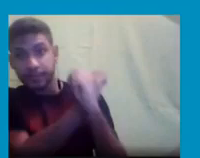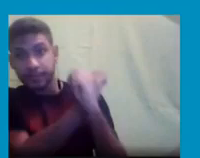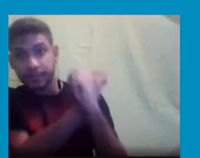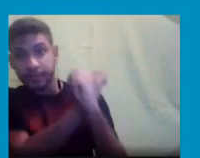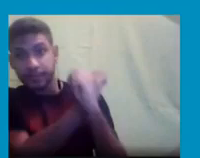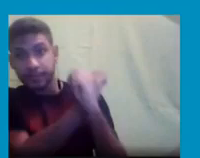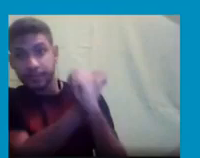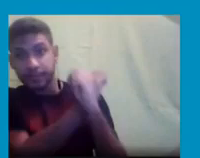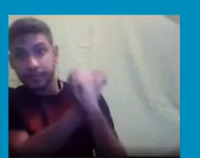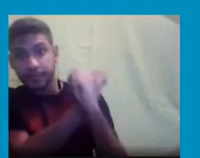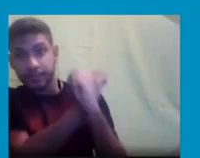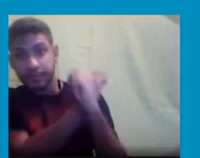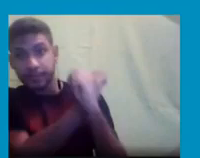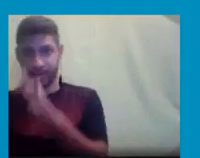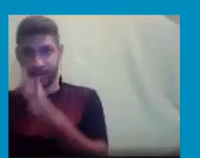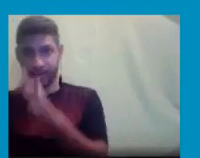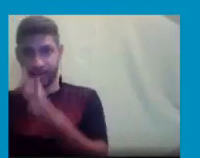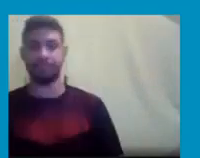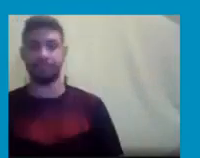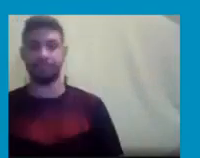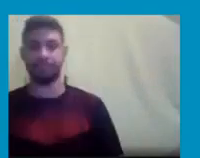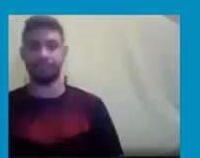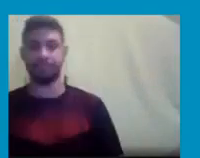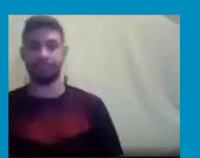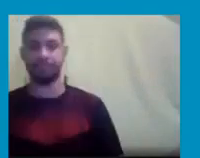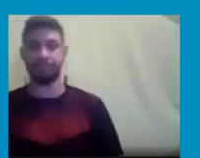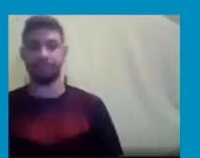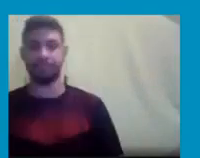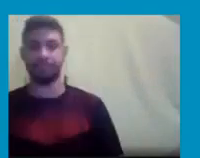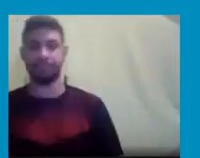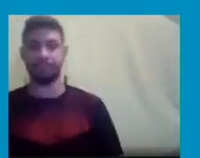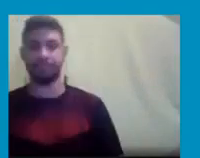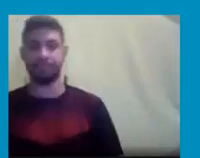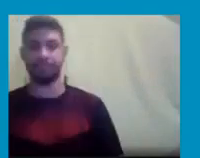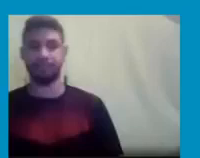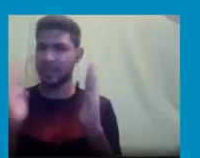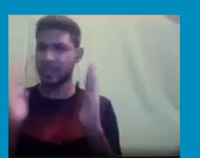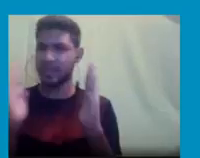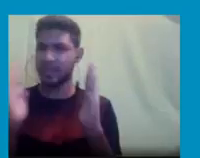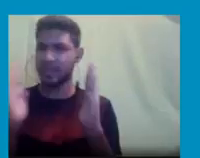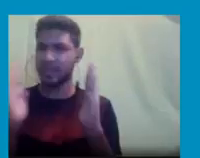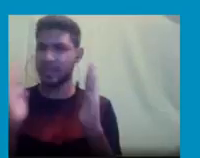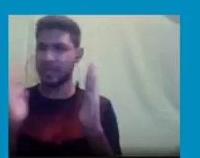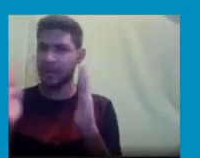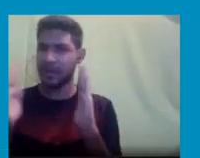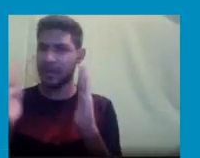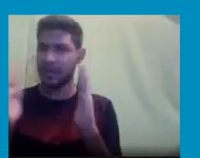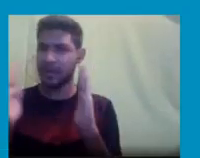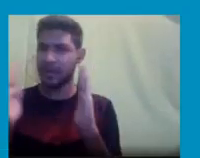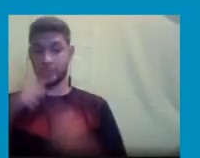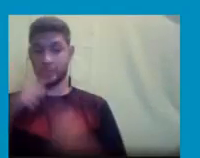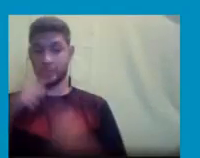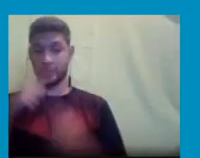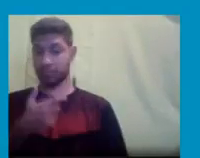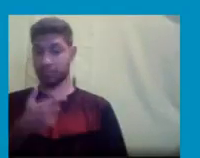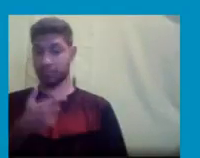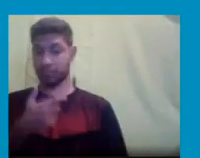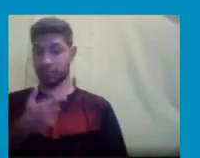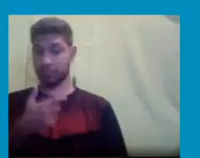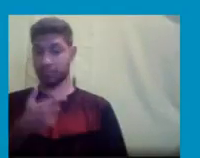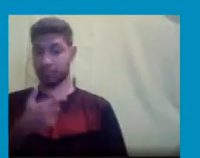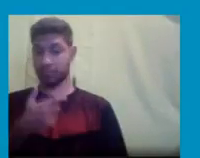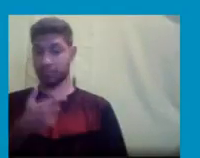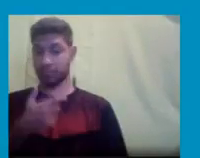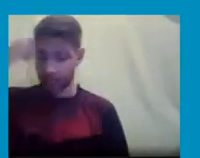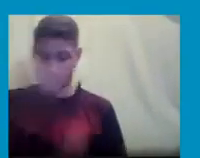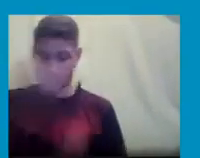né? E naquela época era muito difícil, porque o negro defendendo escravizado, o